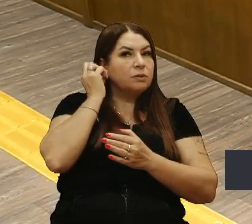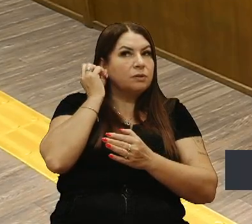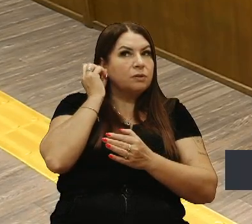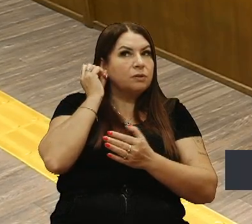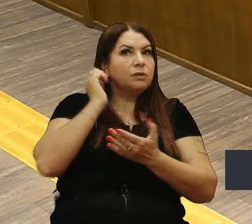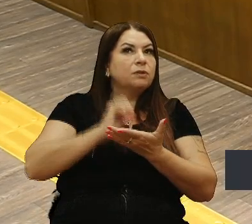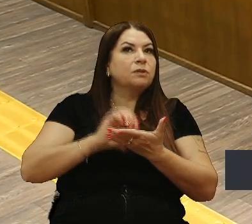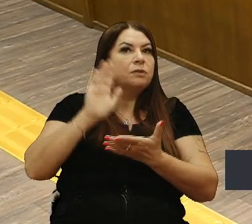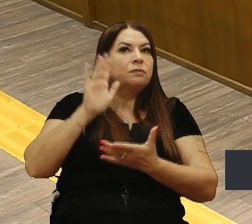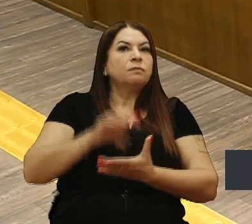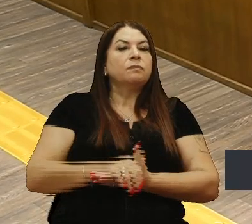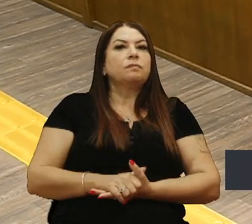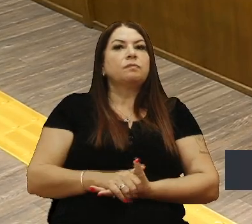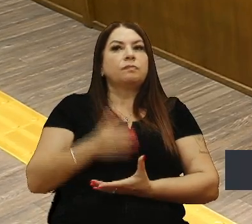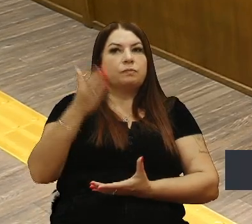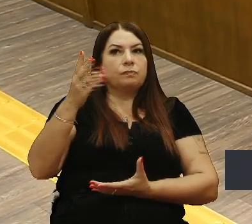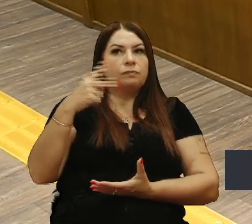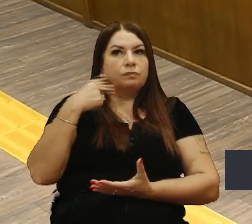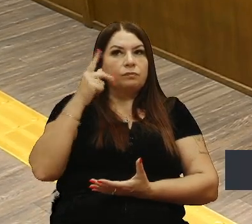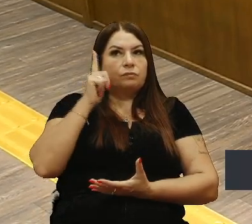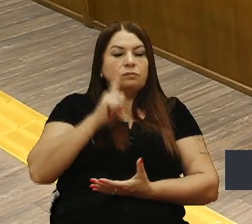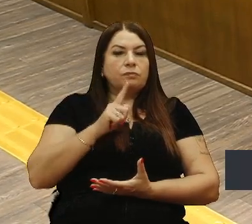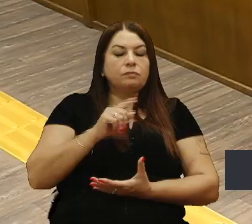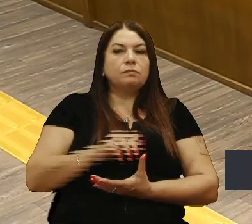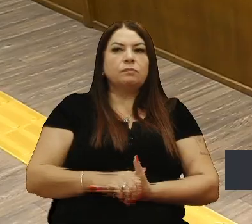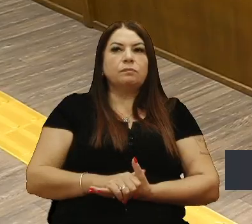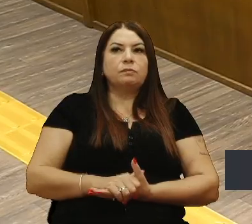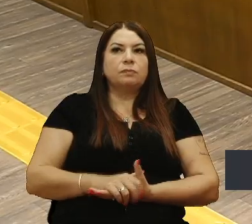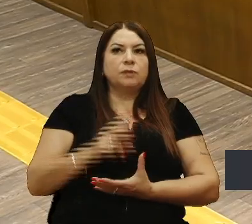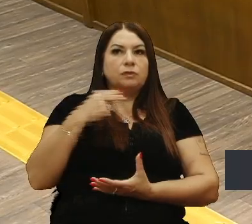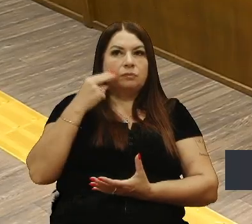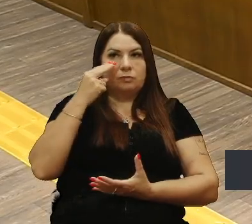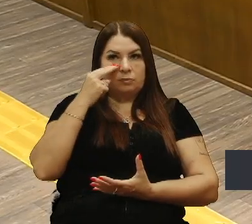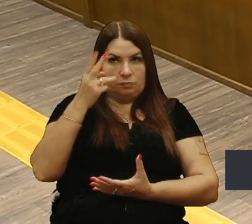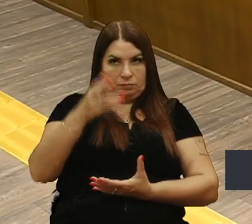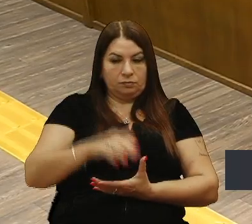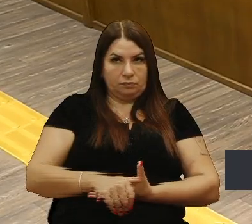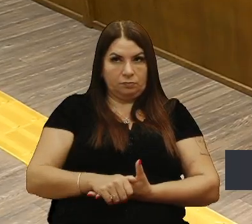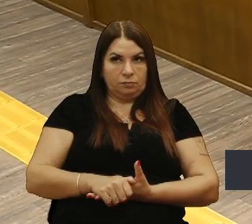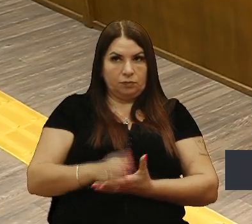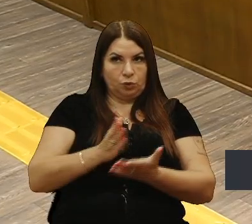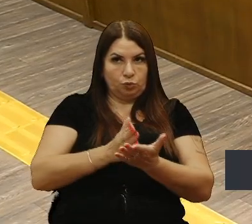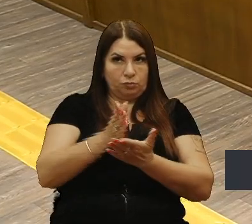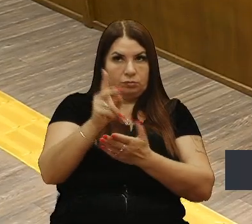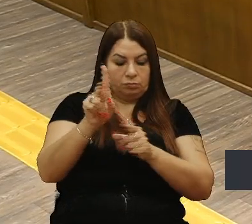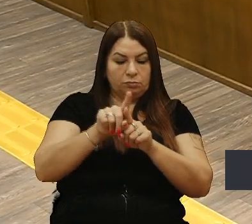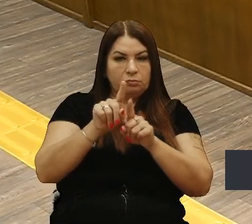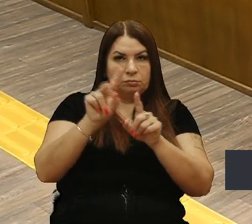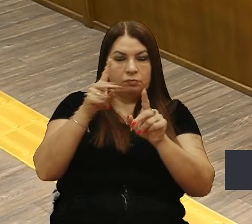Uma parte, vereador Cláudio. De imediato, vereador Lucas. Bom, eu quero, vereador Sandro, só para seguir nessa questão